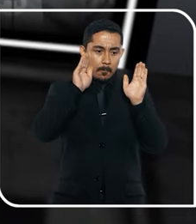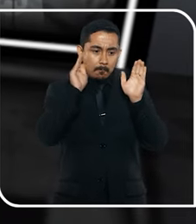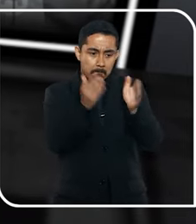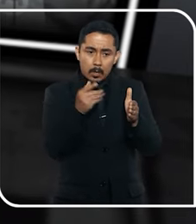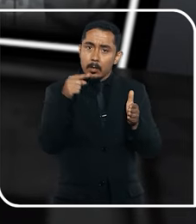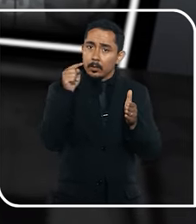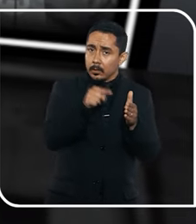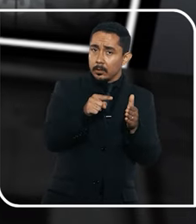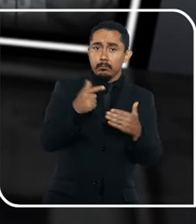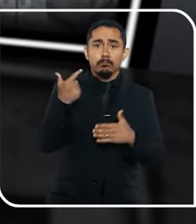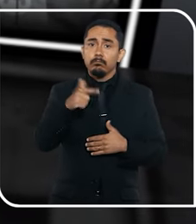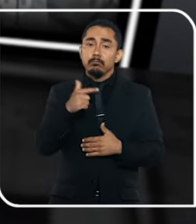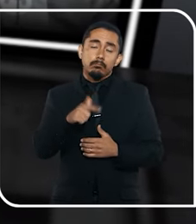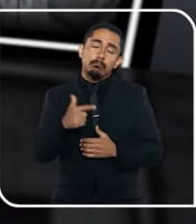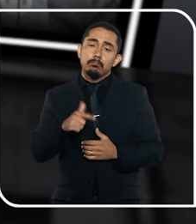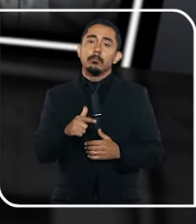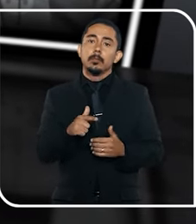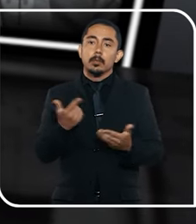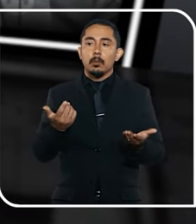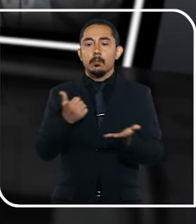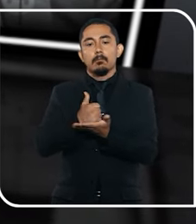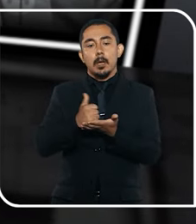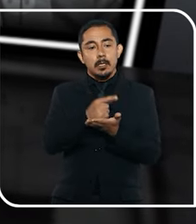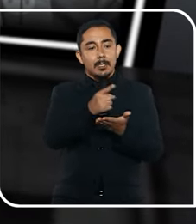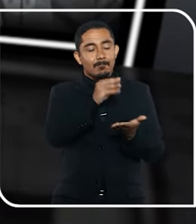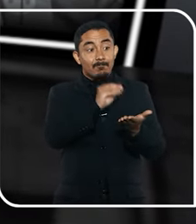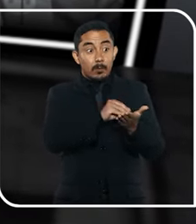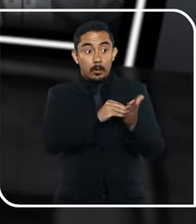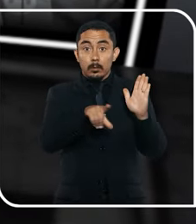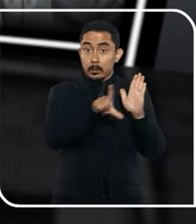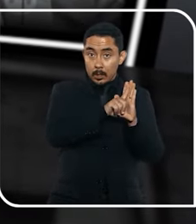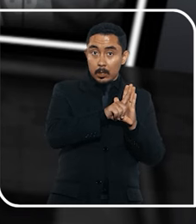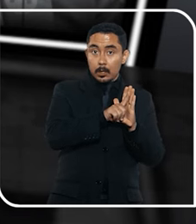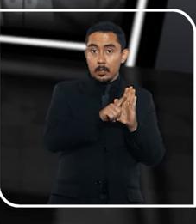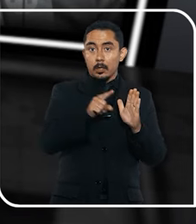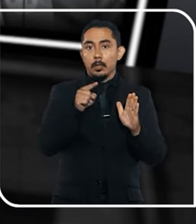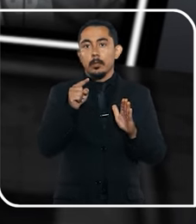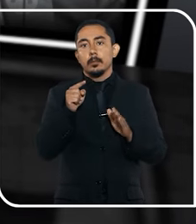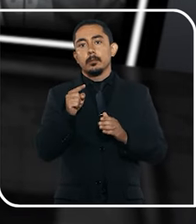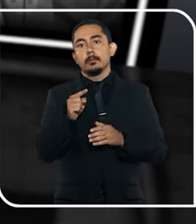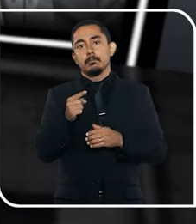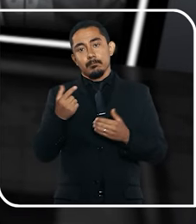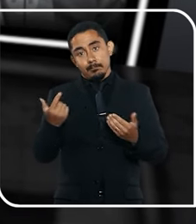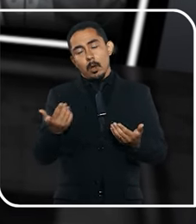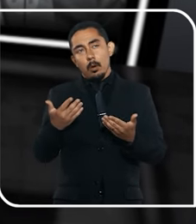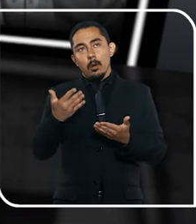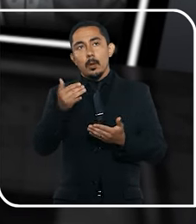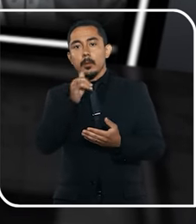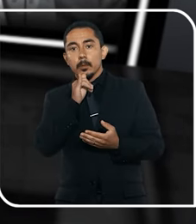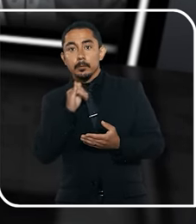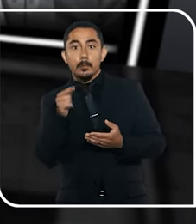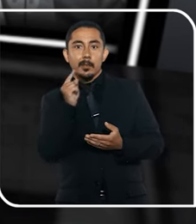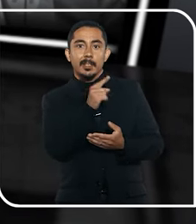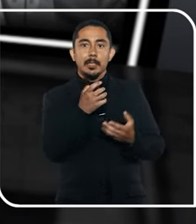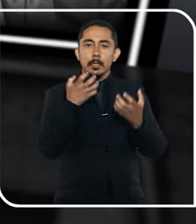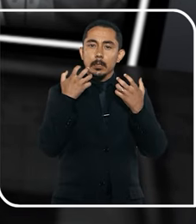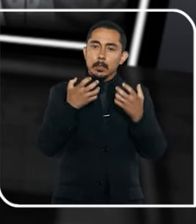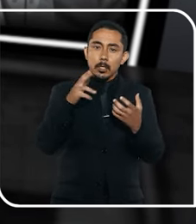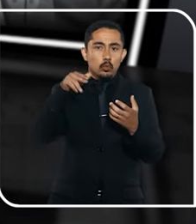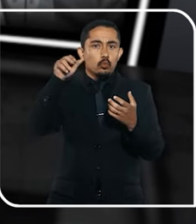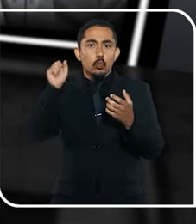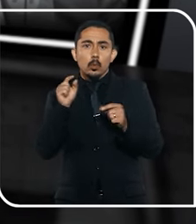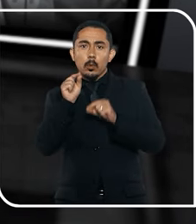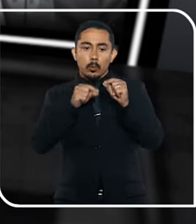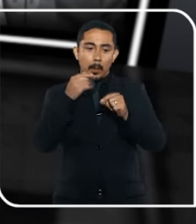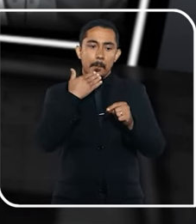era específica em relação a isso. Então, com base nessa lacuna, e assim, nunca se quis, nem no pedido e nem